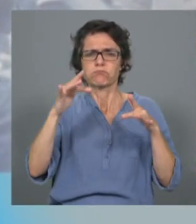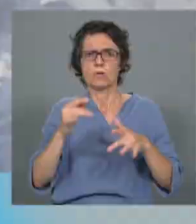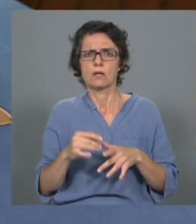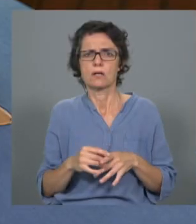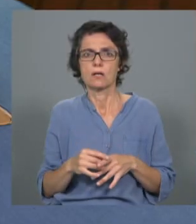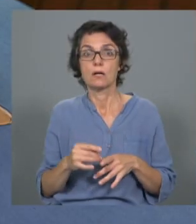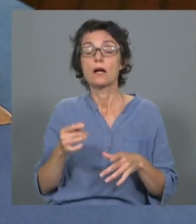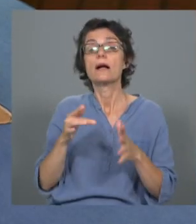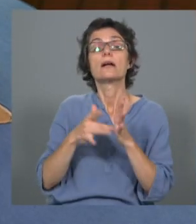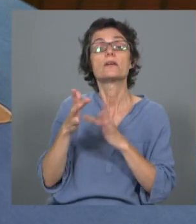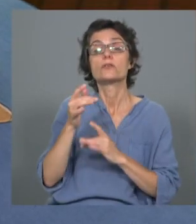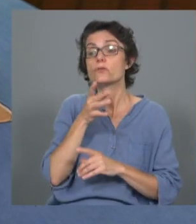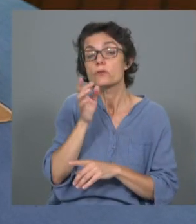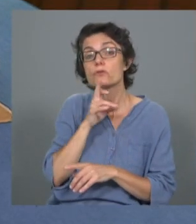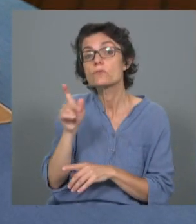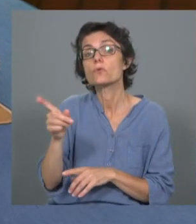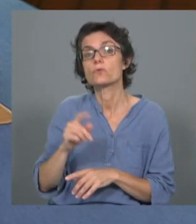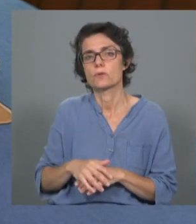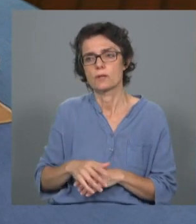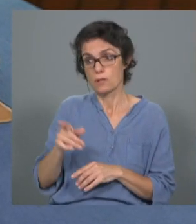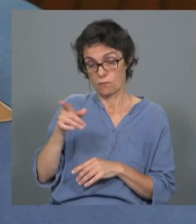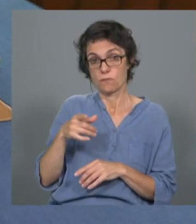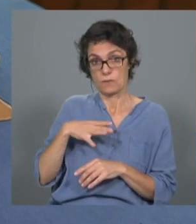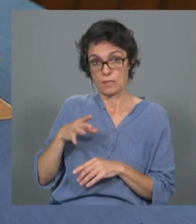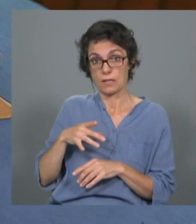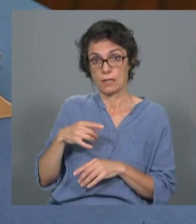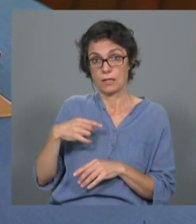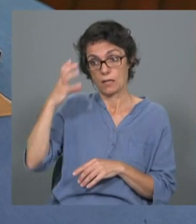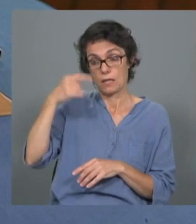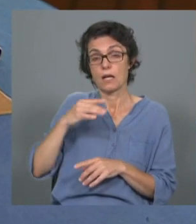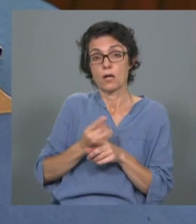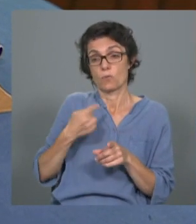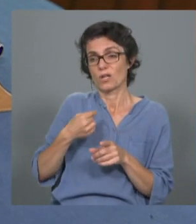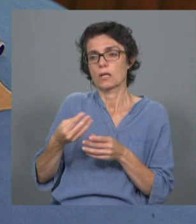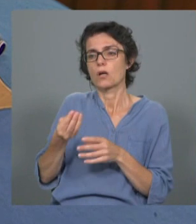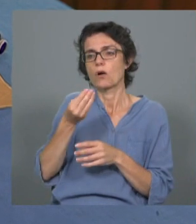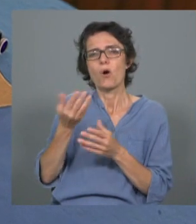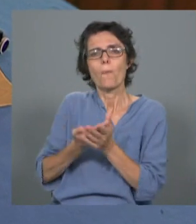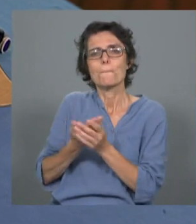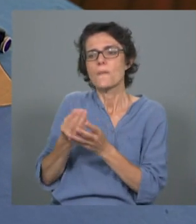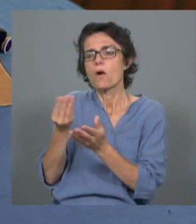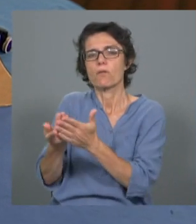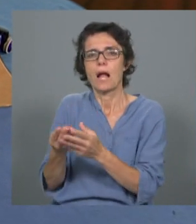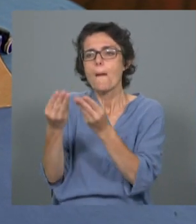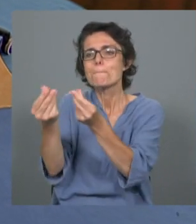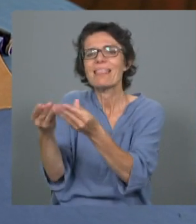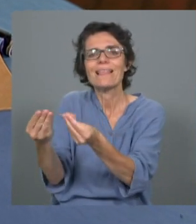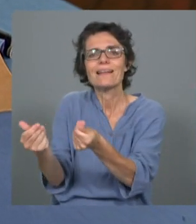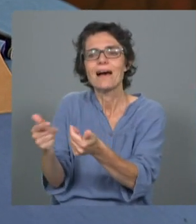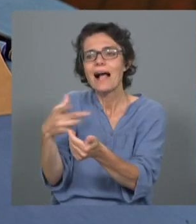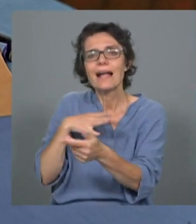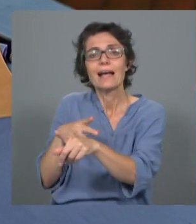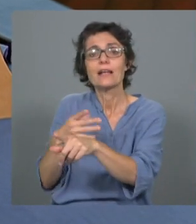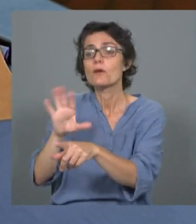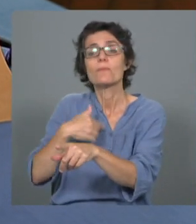E Jesus diz-lhes: bom, vocês procuram por causa do pão que eu vos dei, o pão material, querem coisas materiais, mas eu sou de